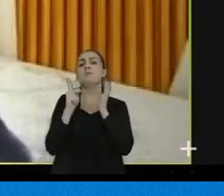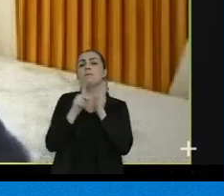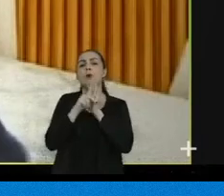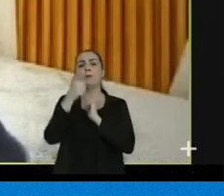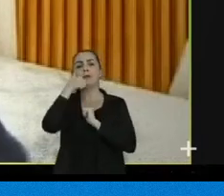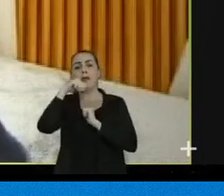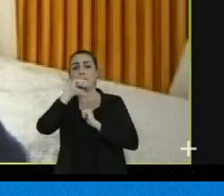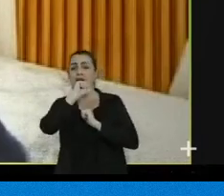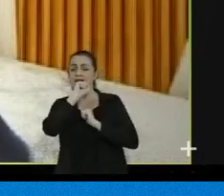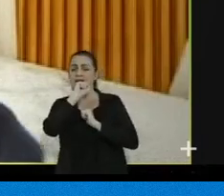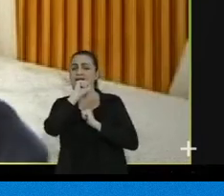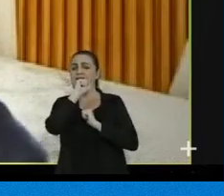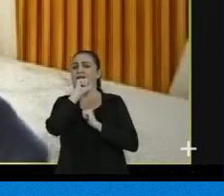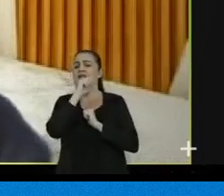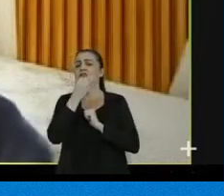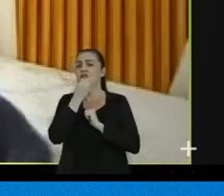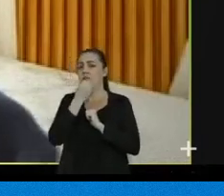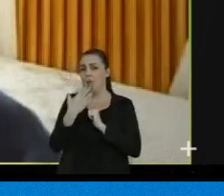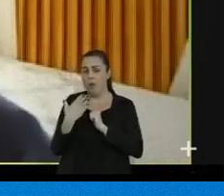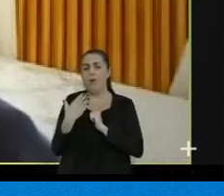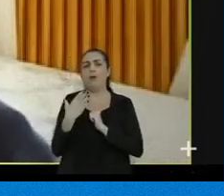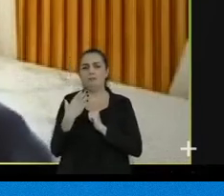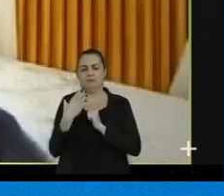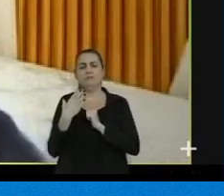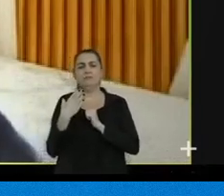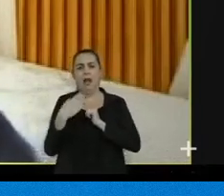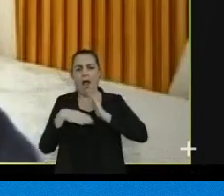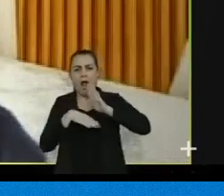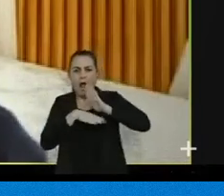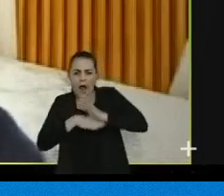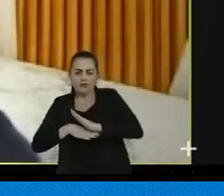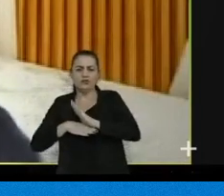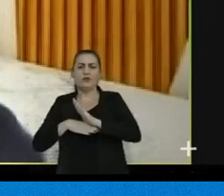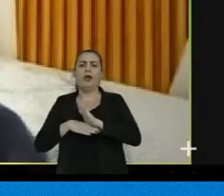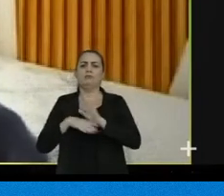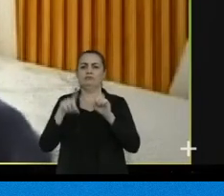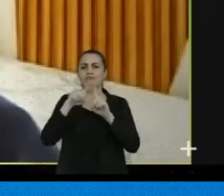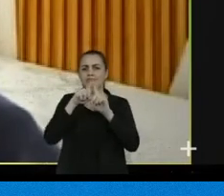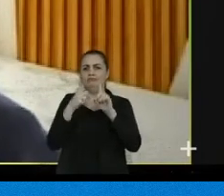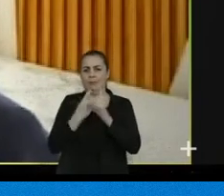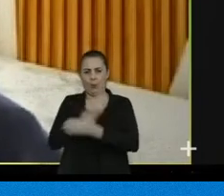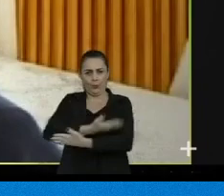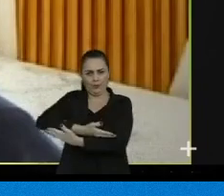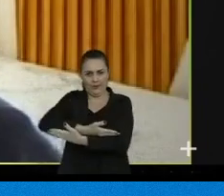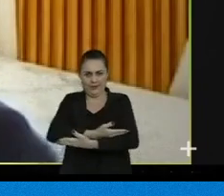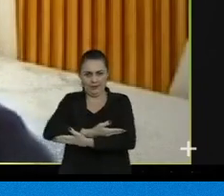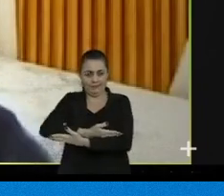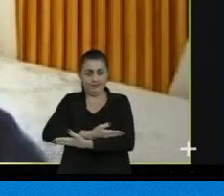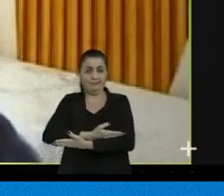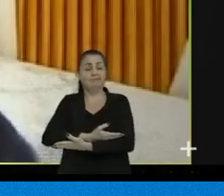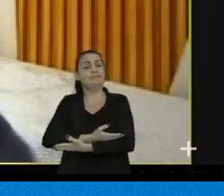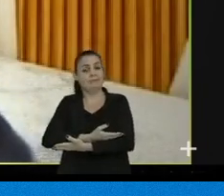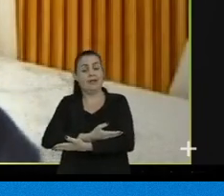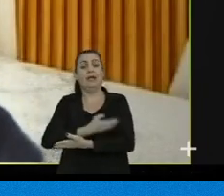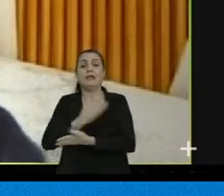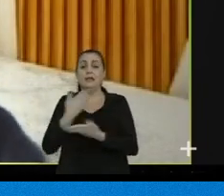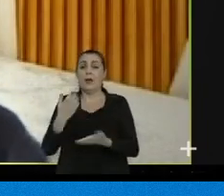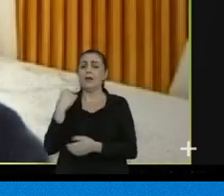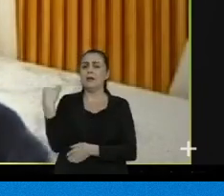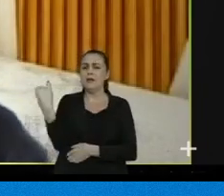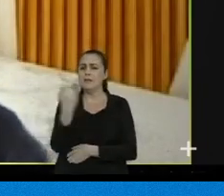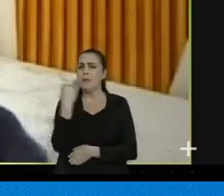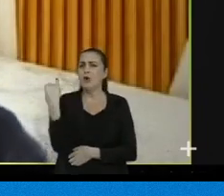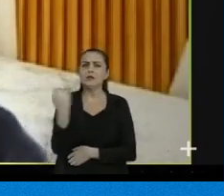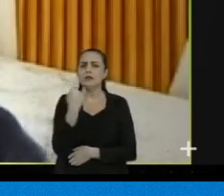que precisa durante a gestação, vai faltar hormônio tireoidiano para o nenê, e o hormônio tireoidiano é importantíssimo para uma coisa do